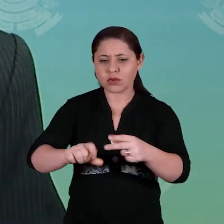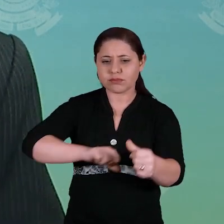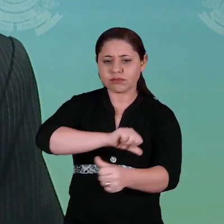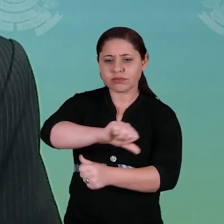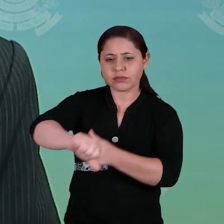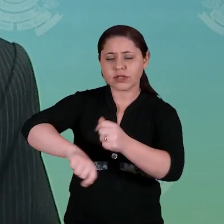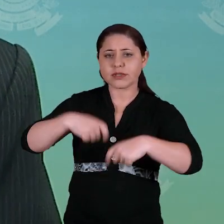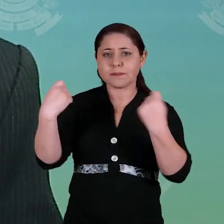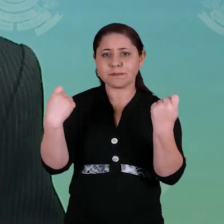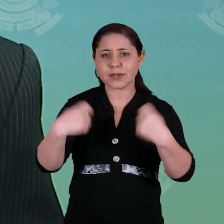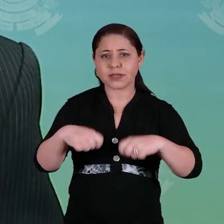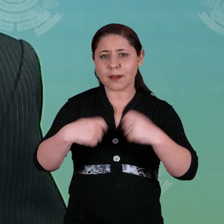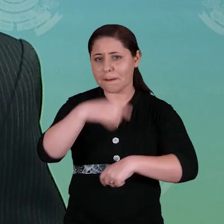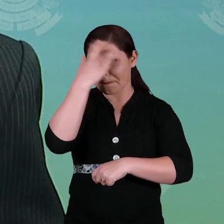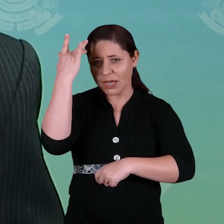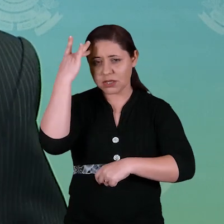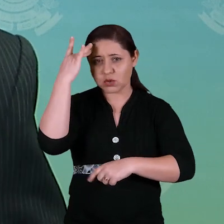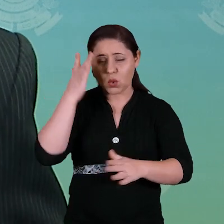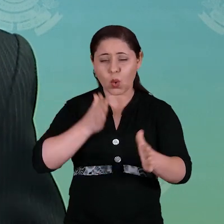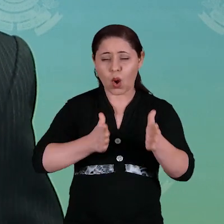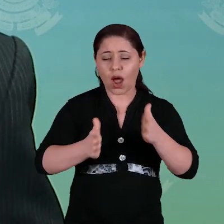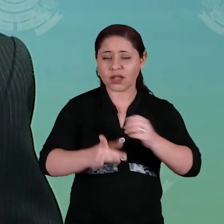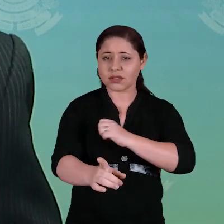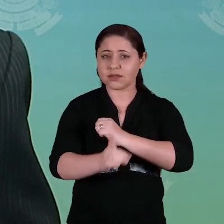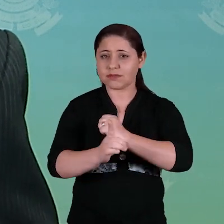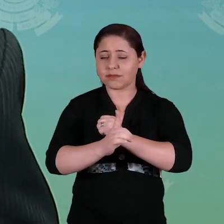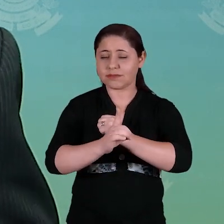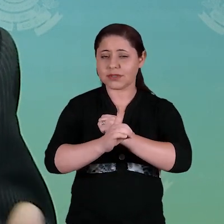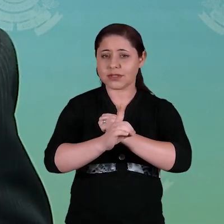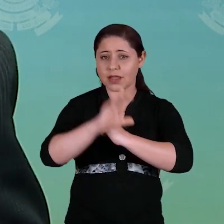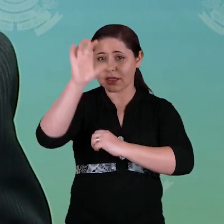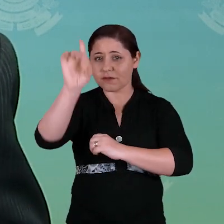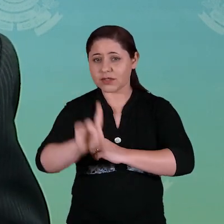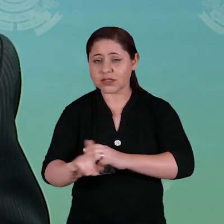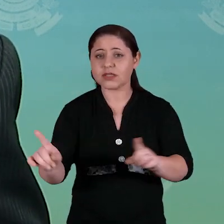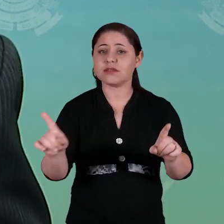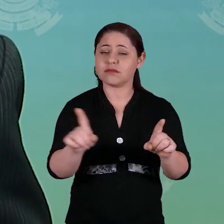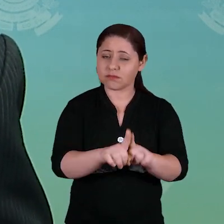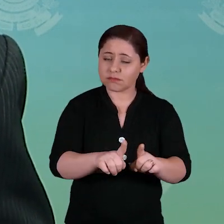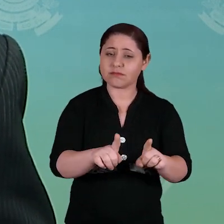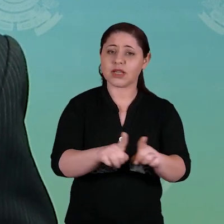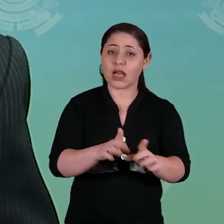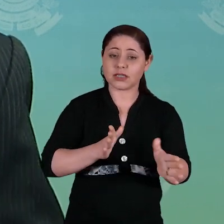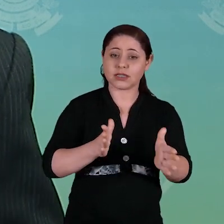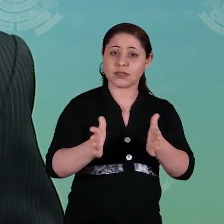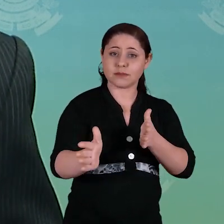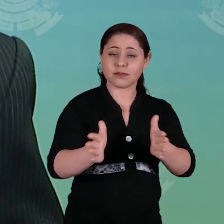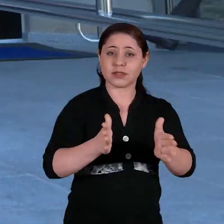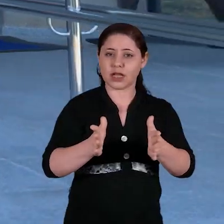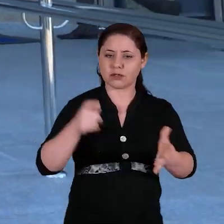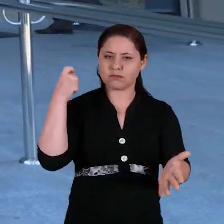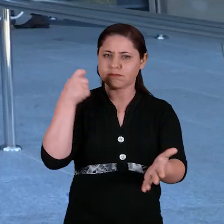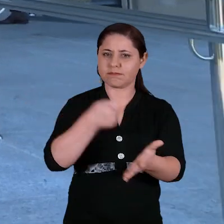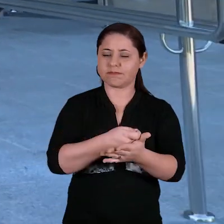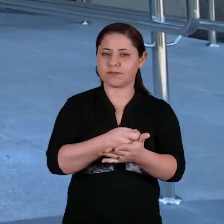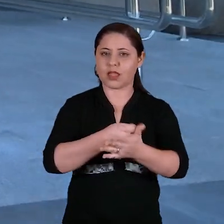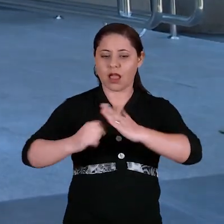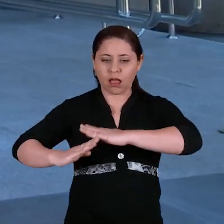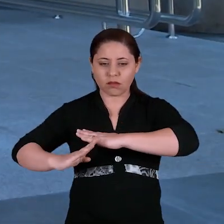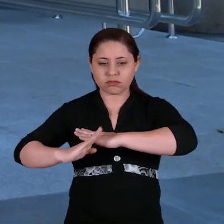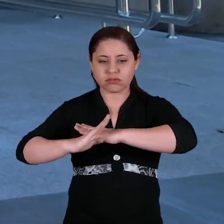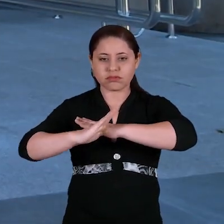ao atendimento das pessoas com necessidade especial e acessibilidade com maior rigor. As